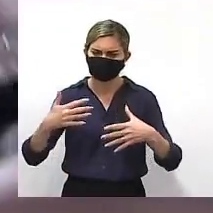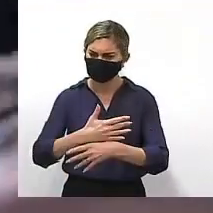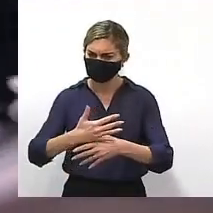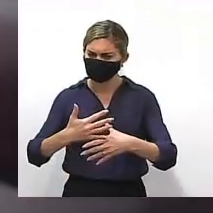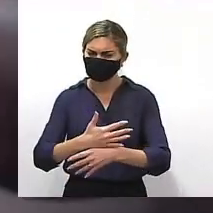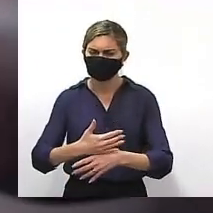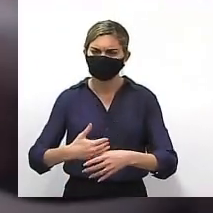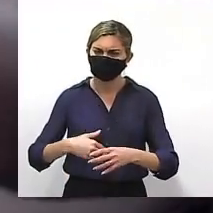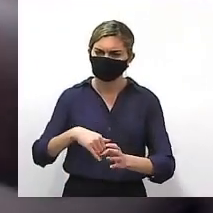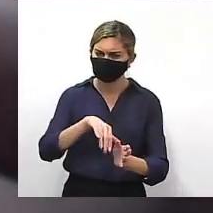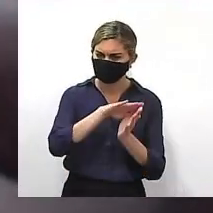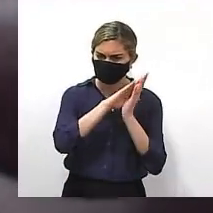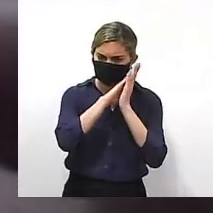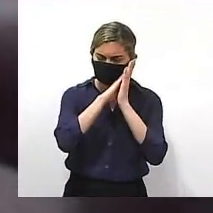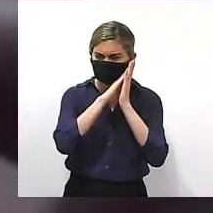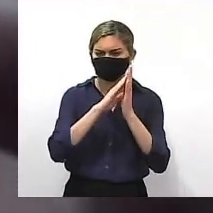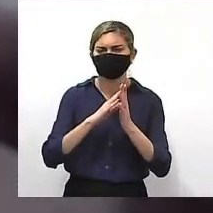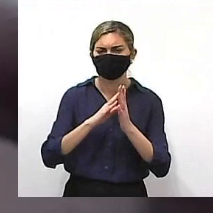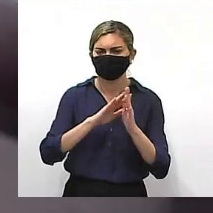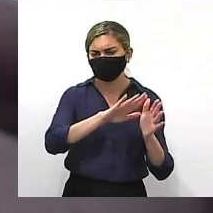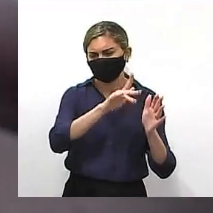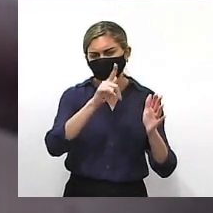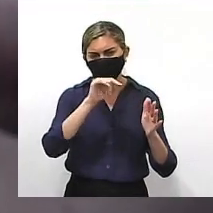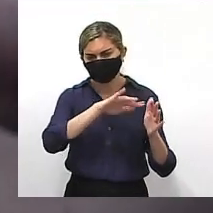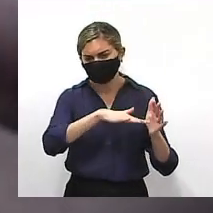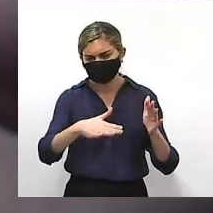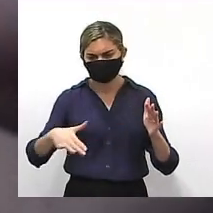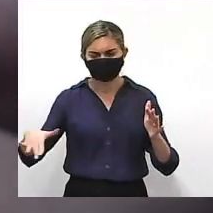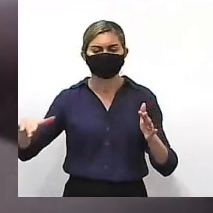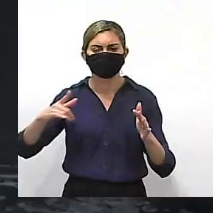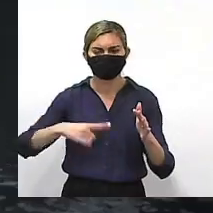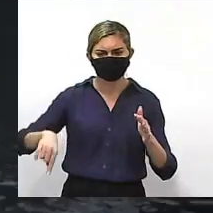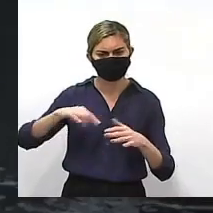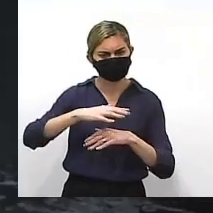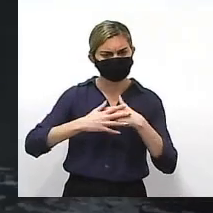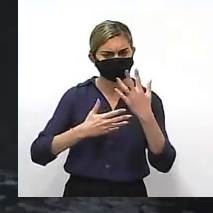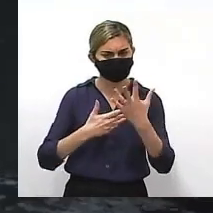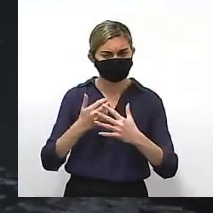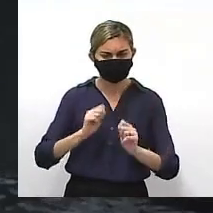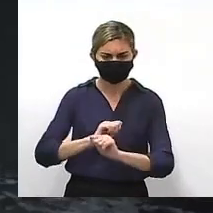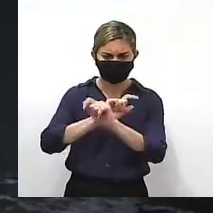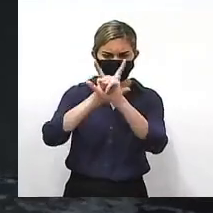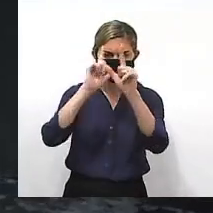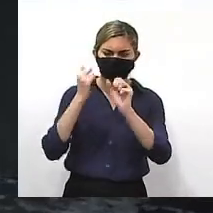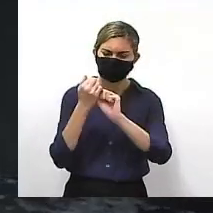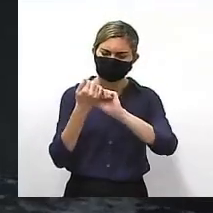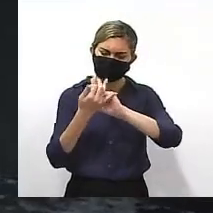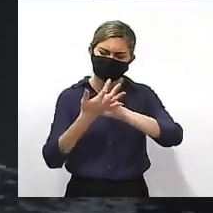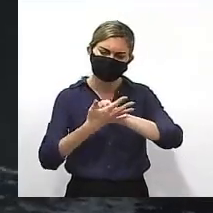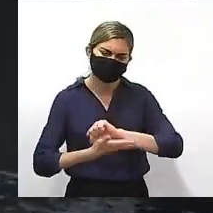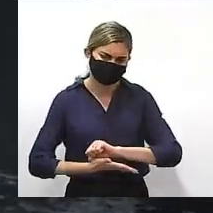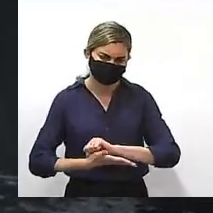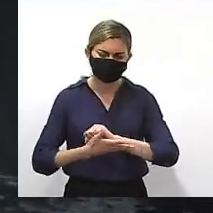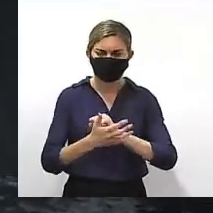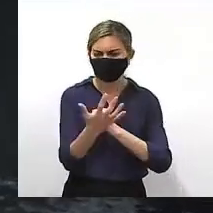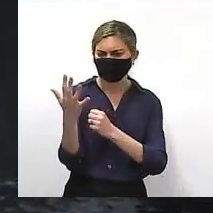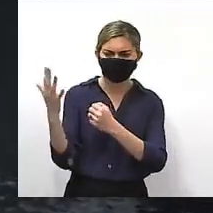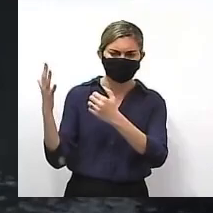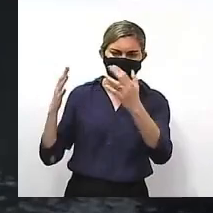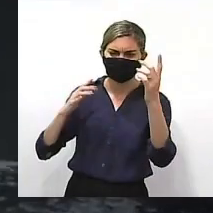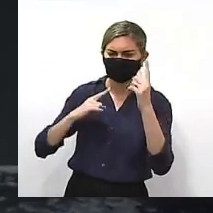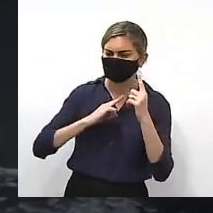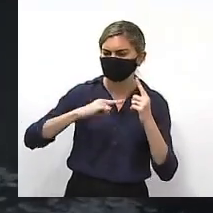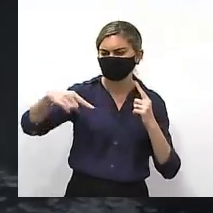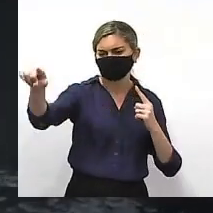dorme e, além da margem, nossas mãos acordam à madrugada nas idas e vindas